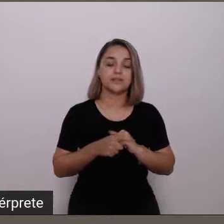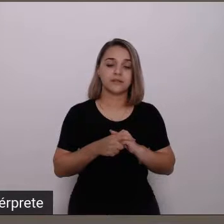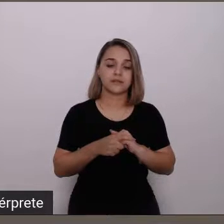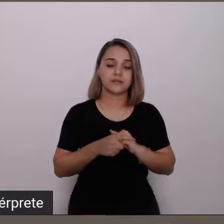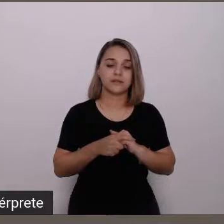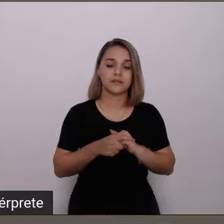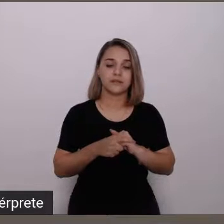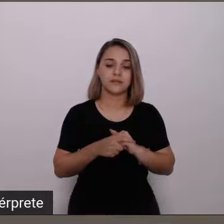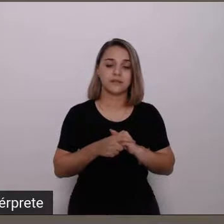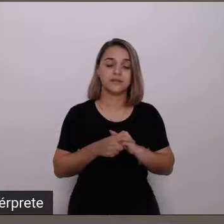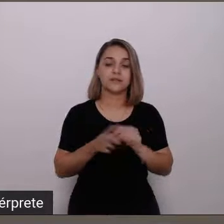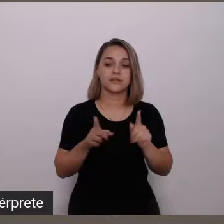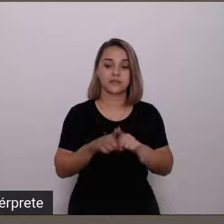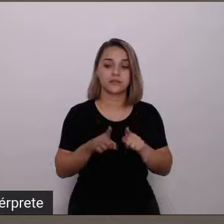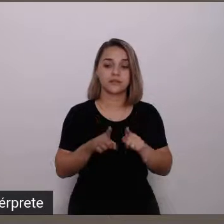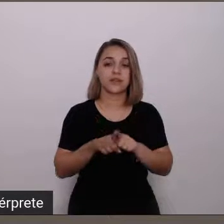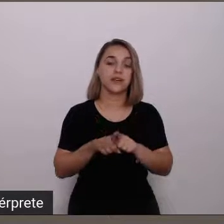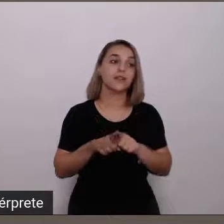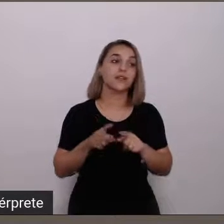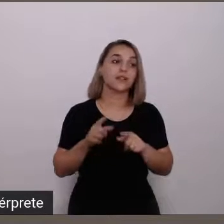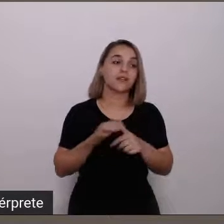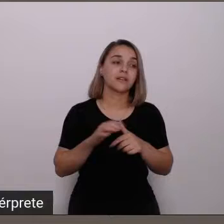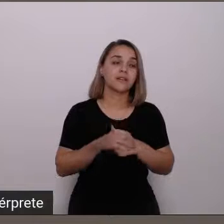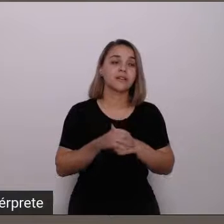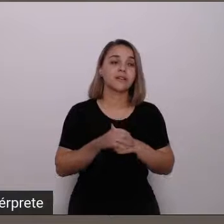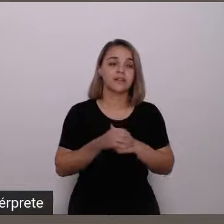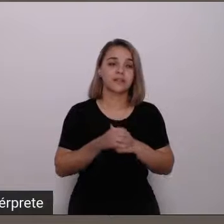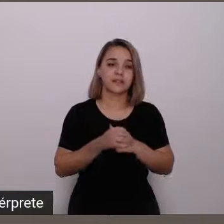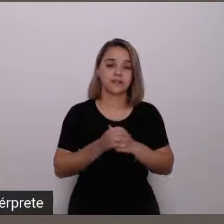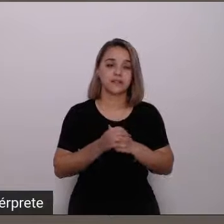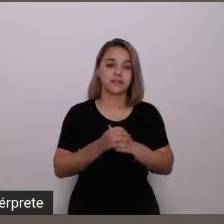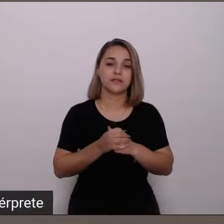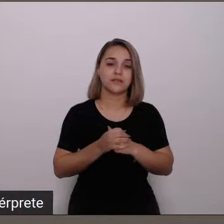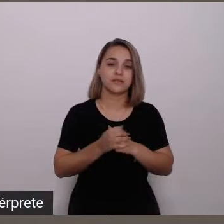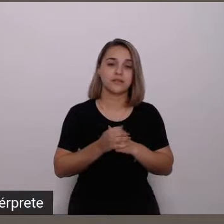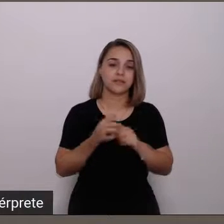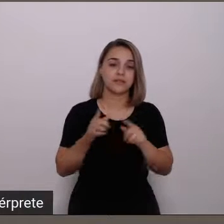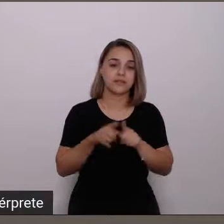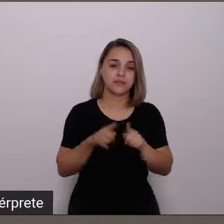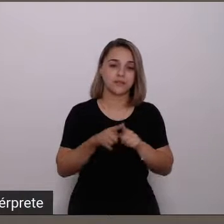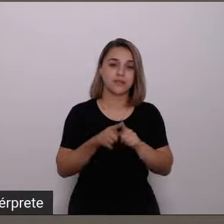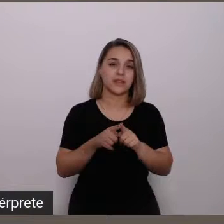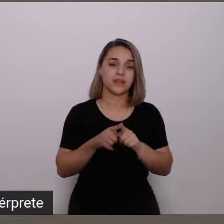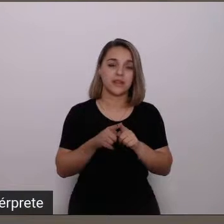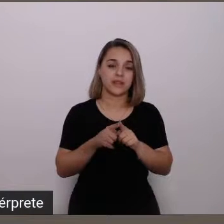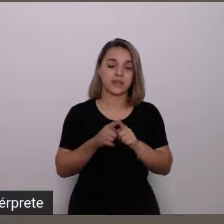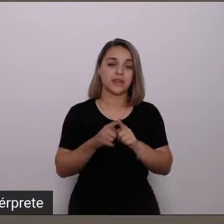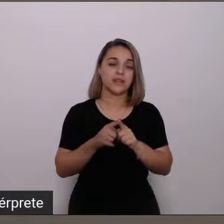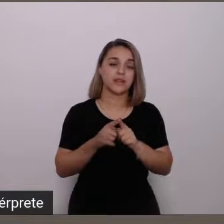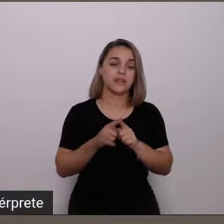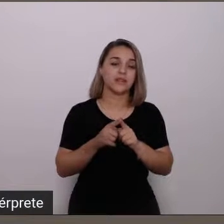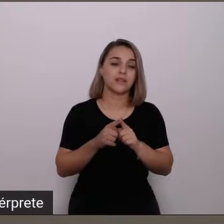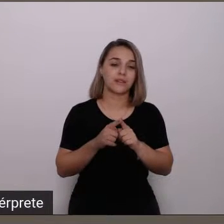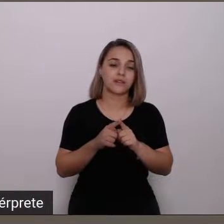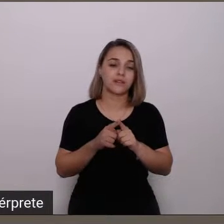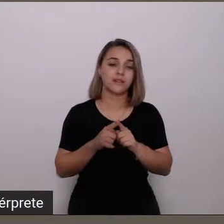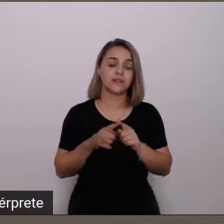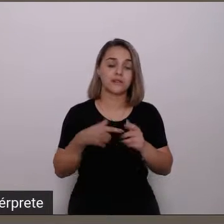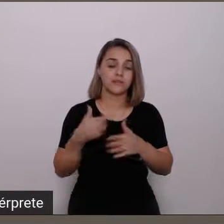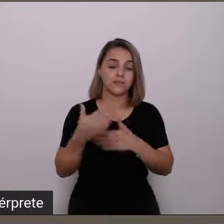pela perspectiva da fotomontagem, inclusive dando a entender que teria ele mesmo, o Mário, praticado algumas fotomontagens,